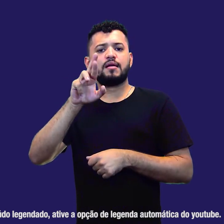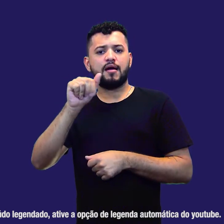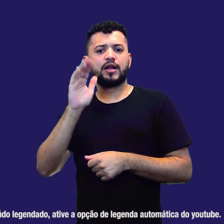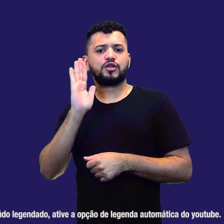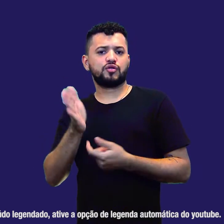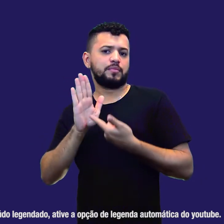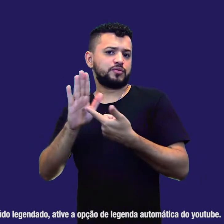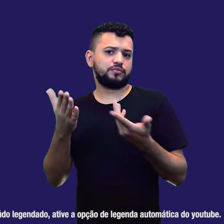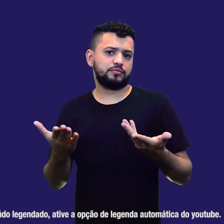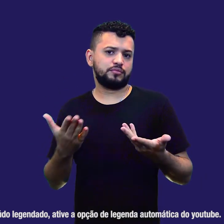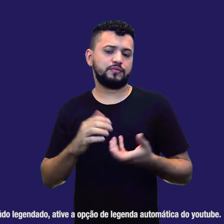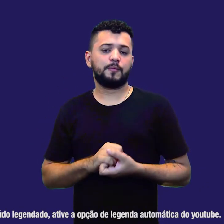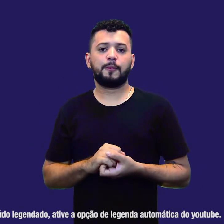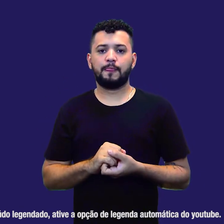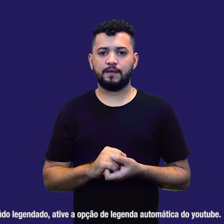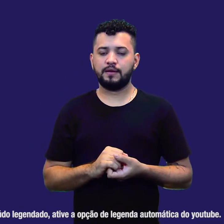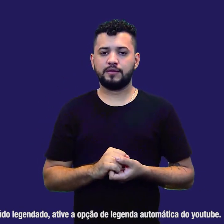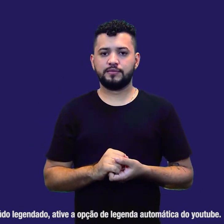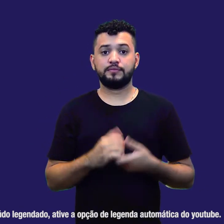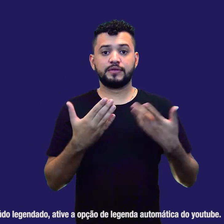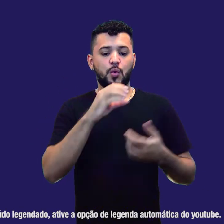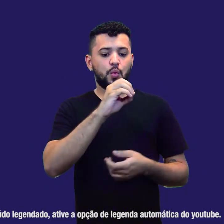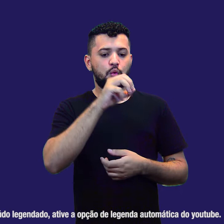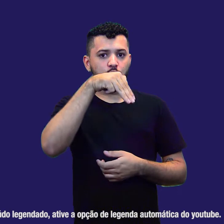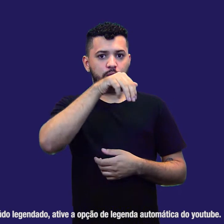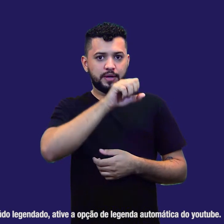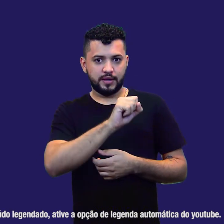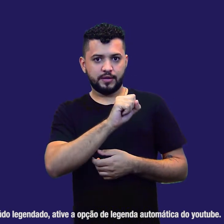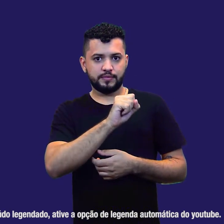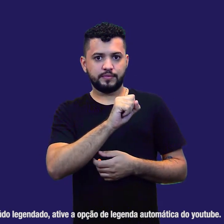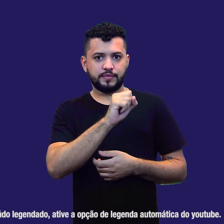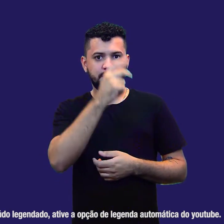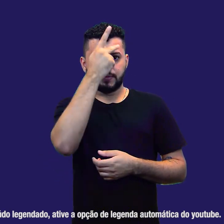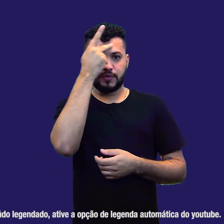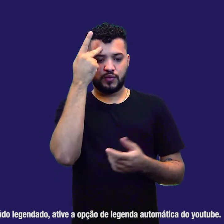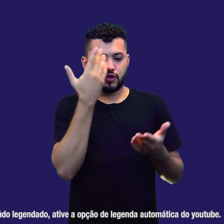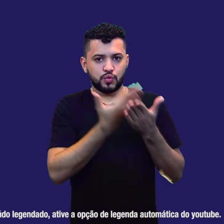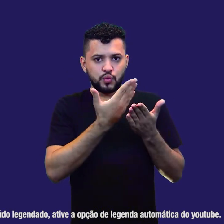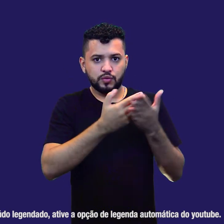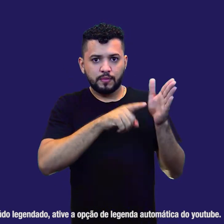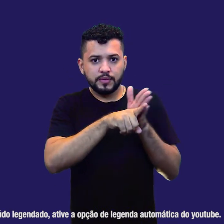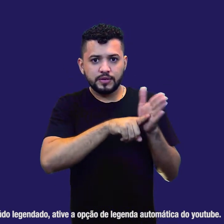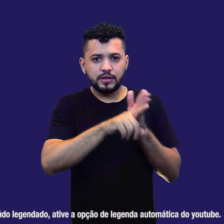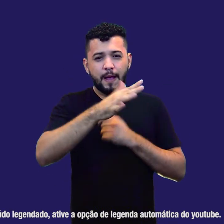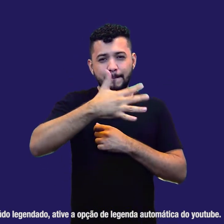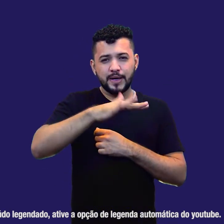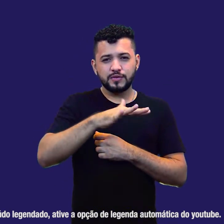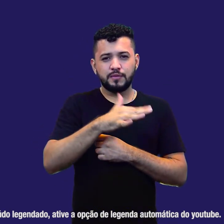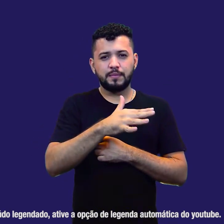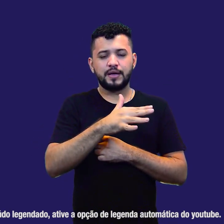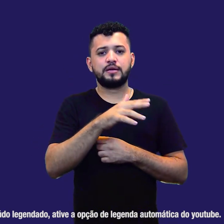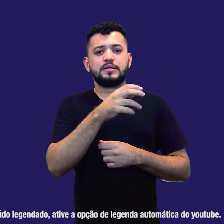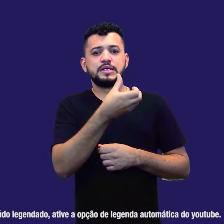diagnosticadas? A OMS e os estudadores, eles têm uma média de 6 a 8